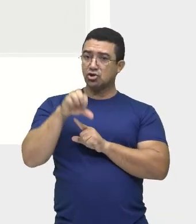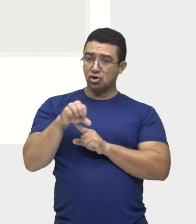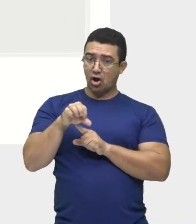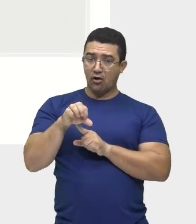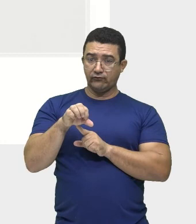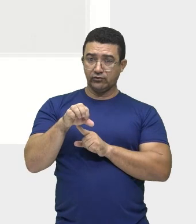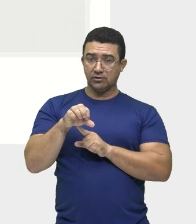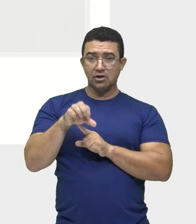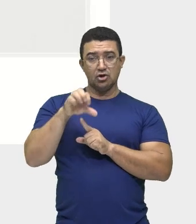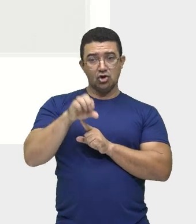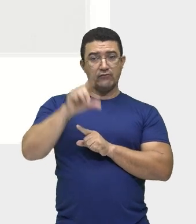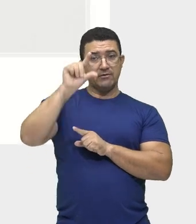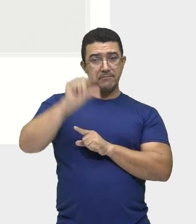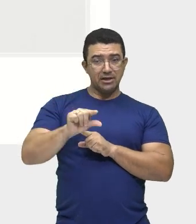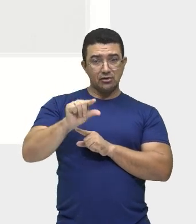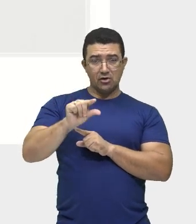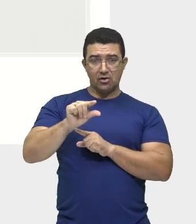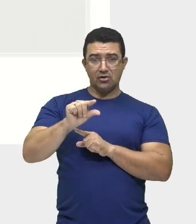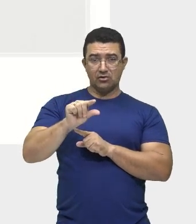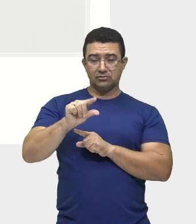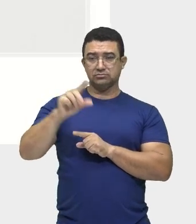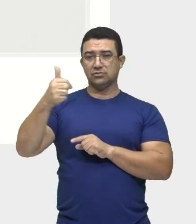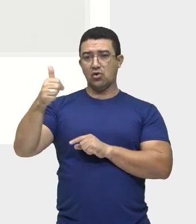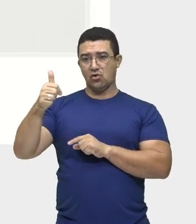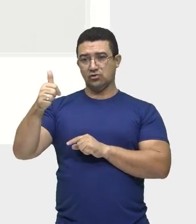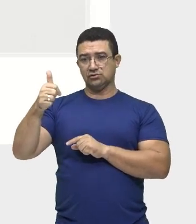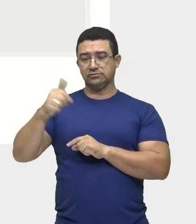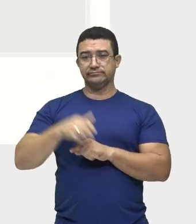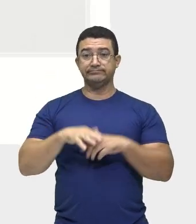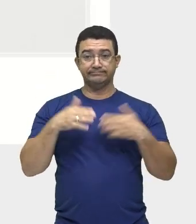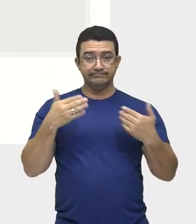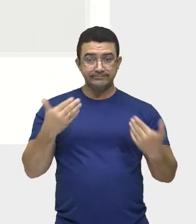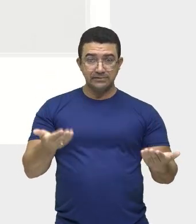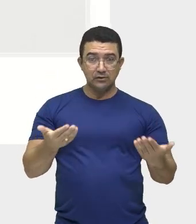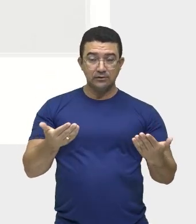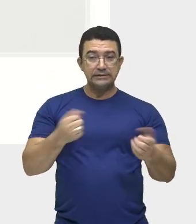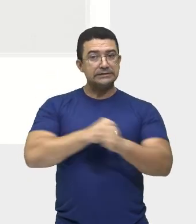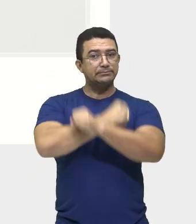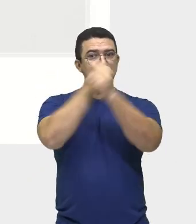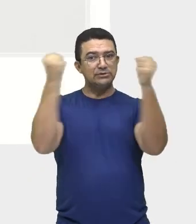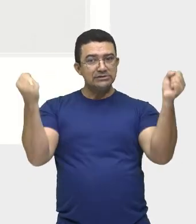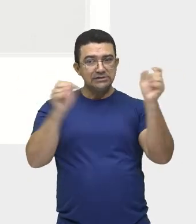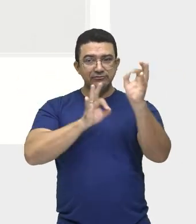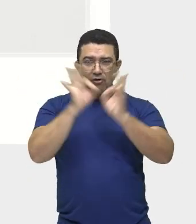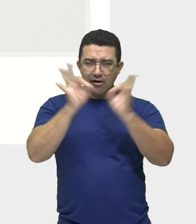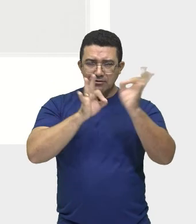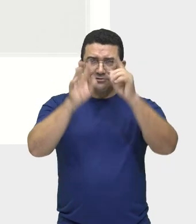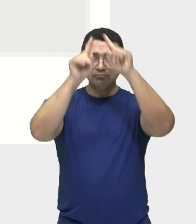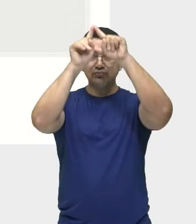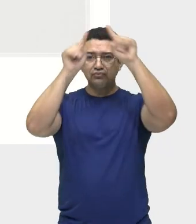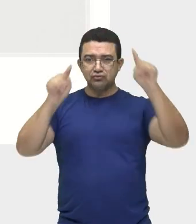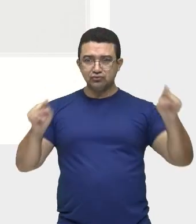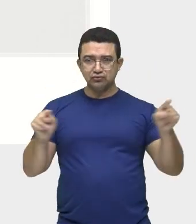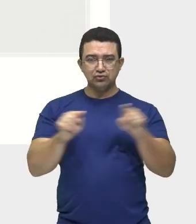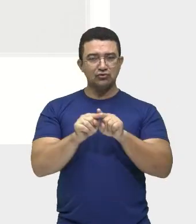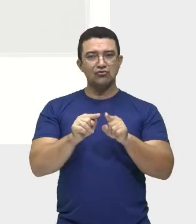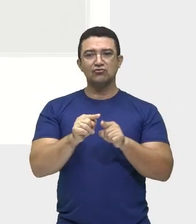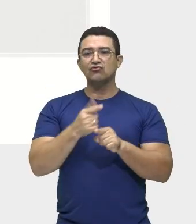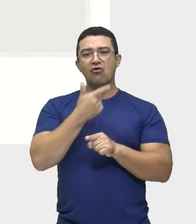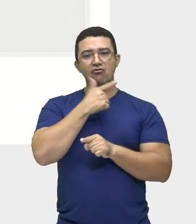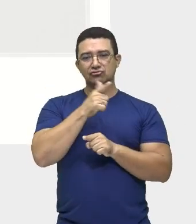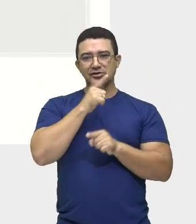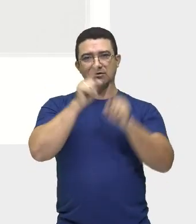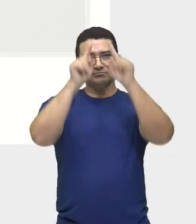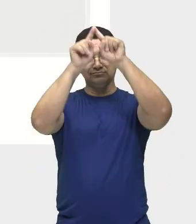E 9 é menor que 11. Logo, essa letra D aqui, ó, eu não consigo